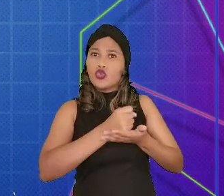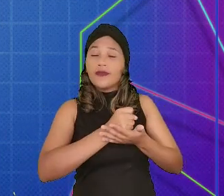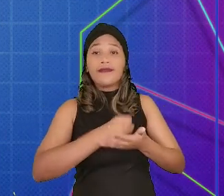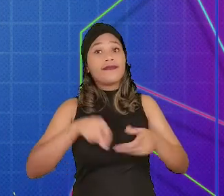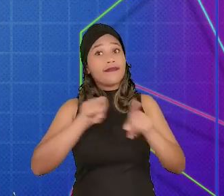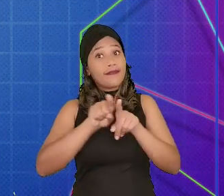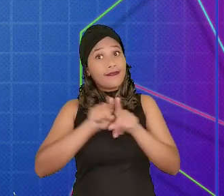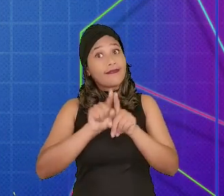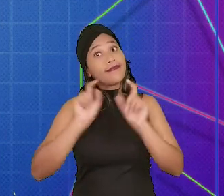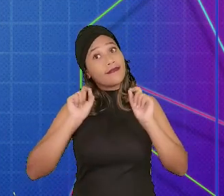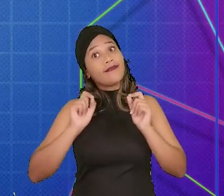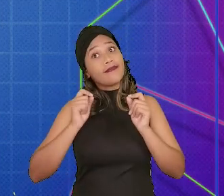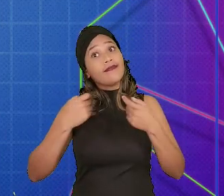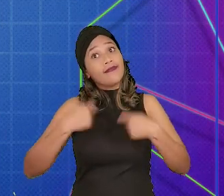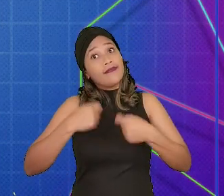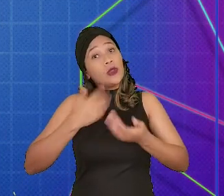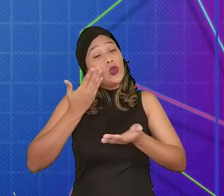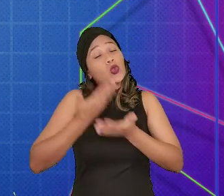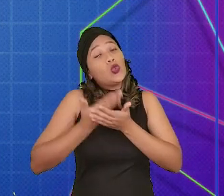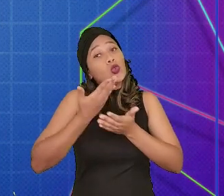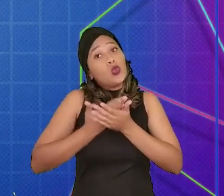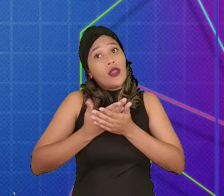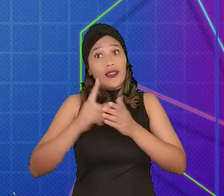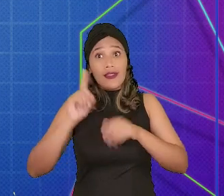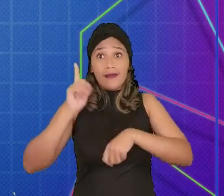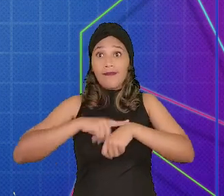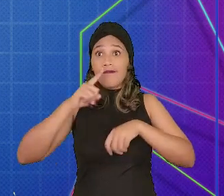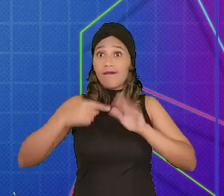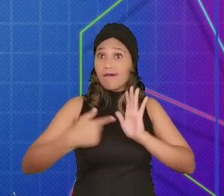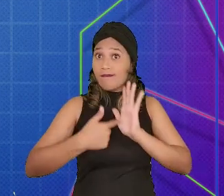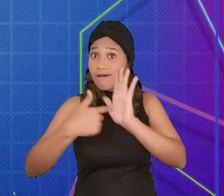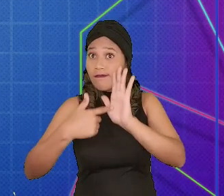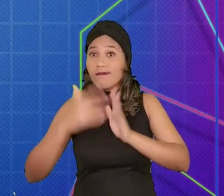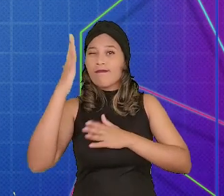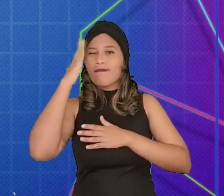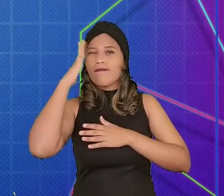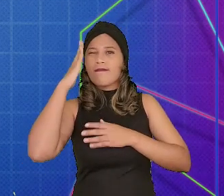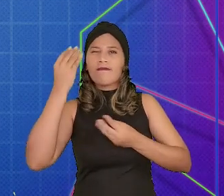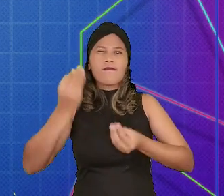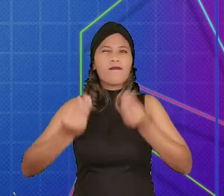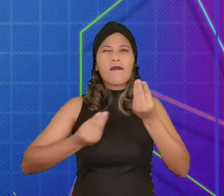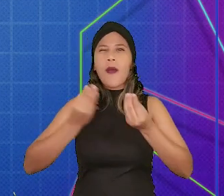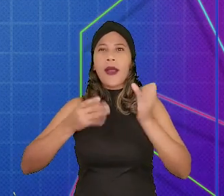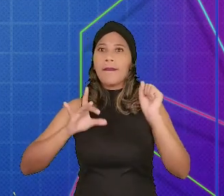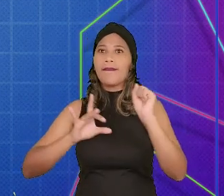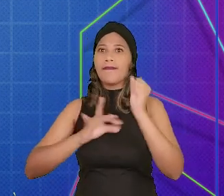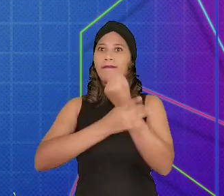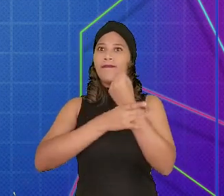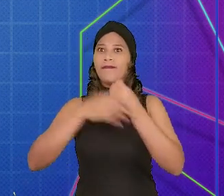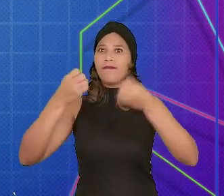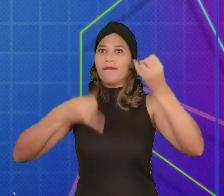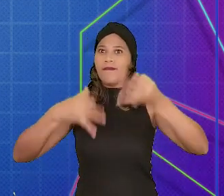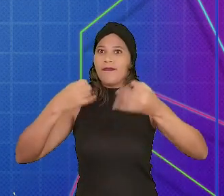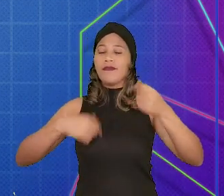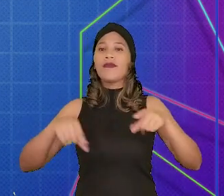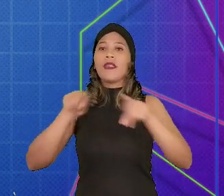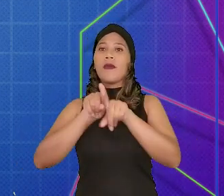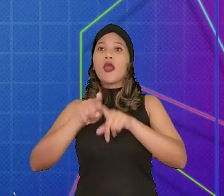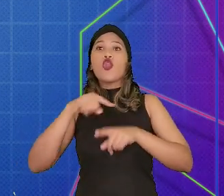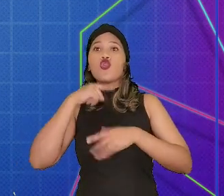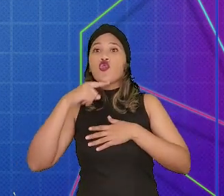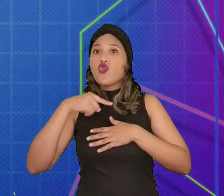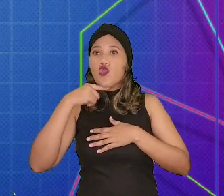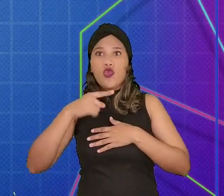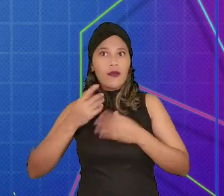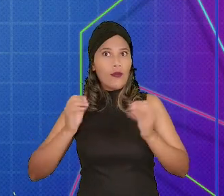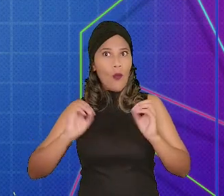finalizar, estude bastante o seu game, para que na hora da apresentação você saiba explicar tudo direitinho e também possa tirar as dúvidas